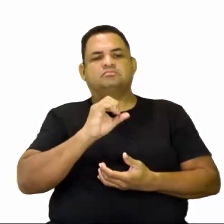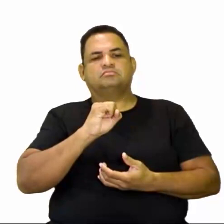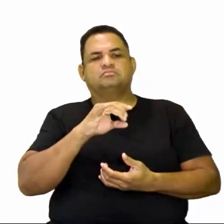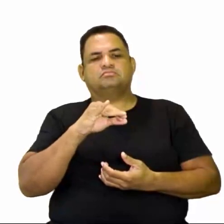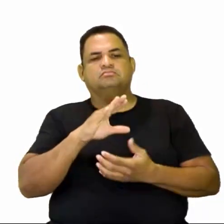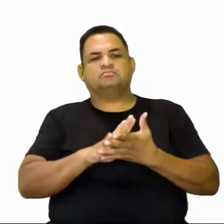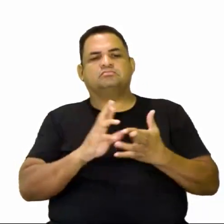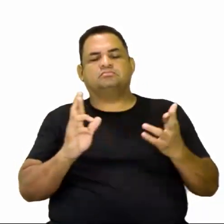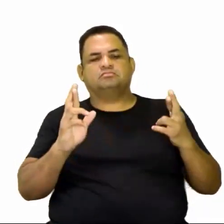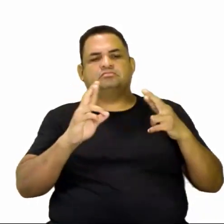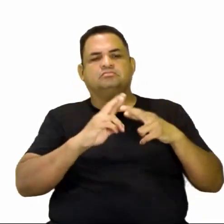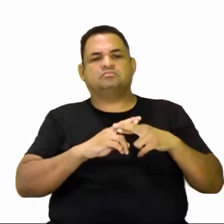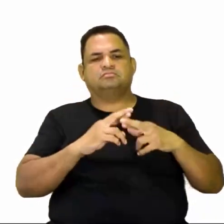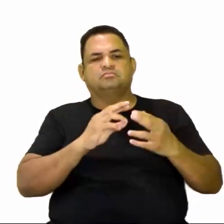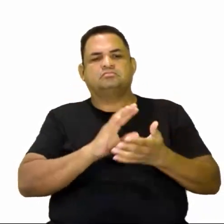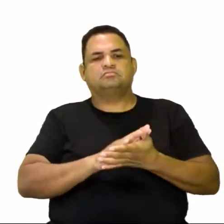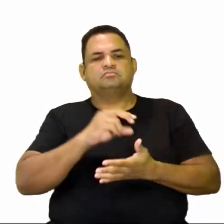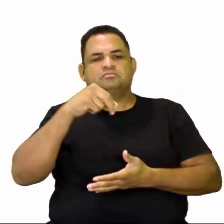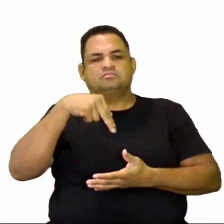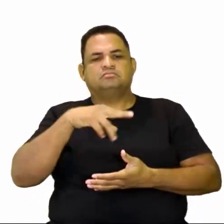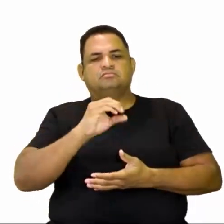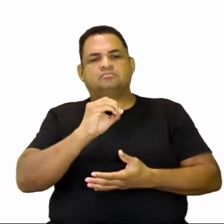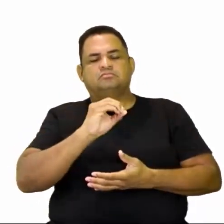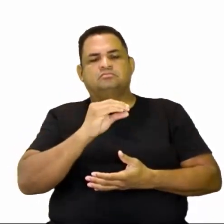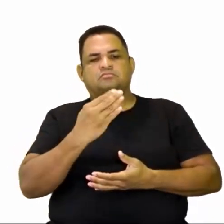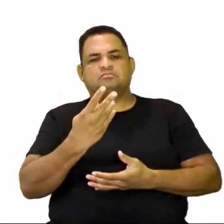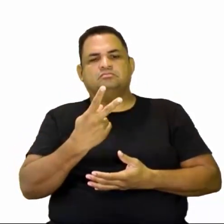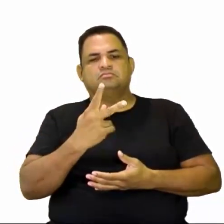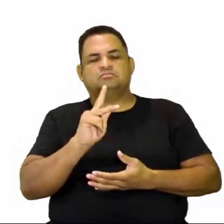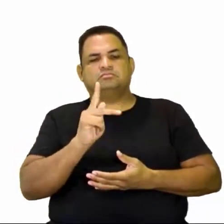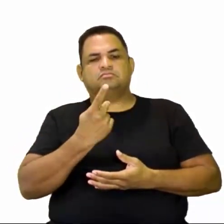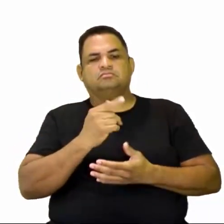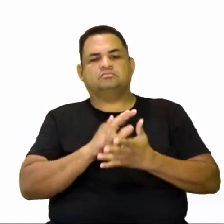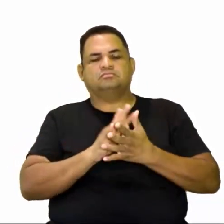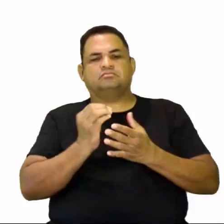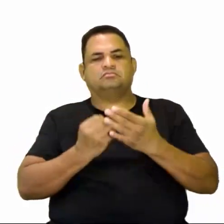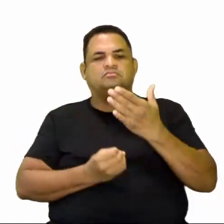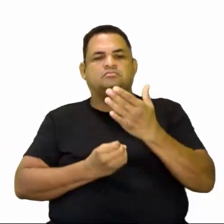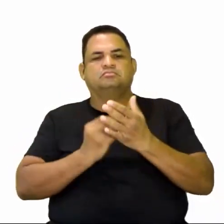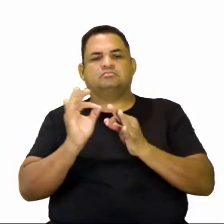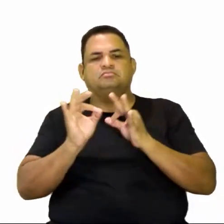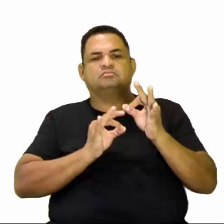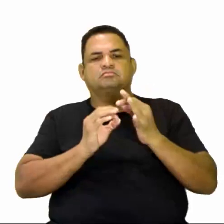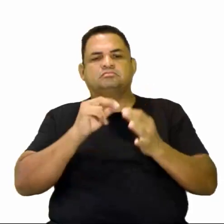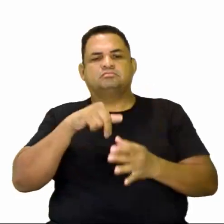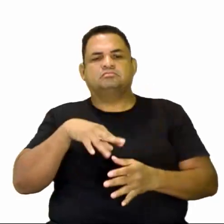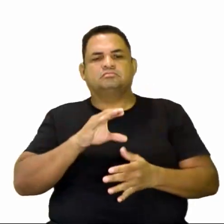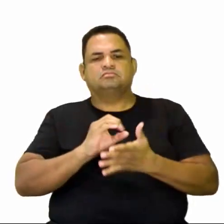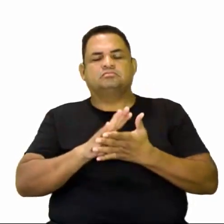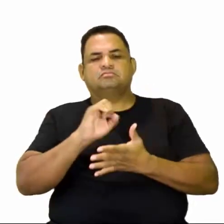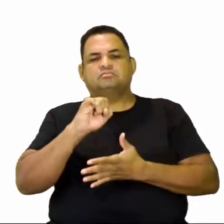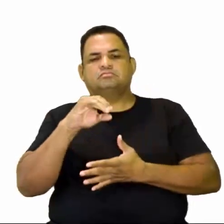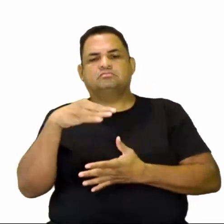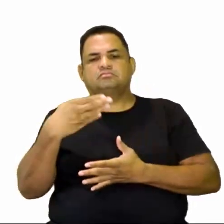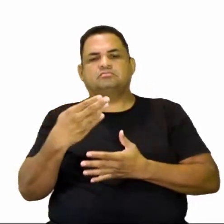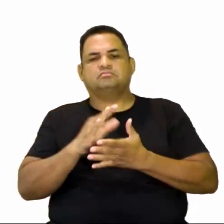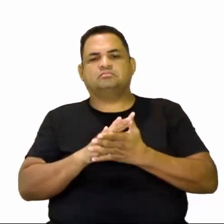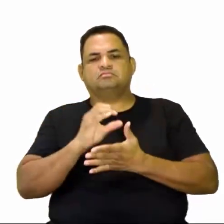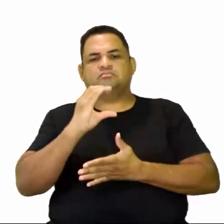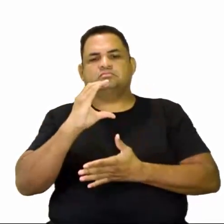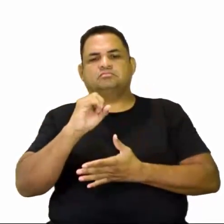CuSO4 está reagindo com NaOH na formação de Na2SO4